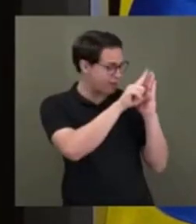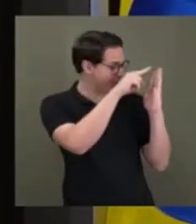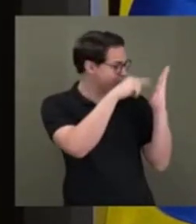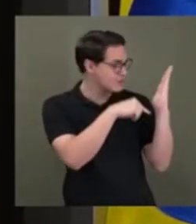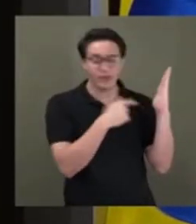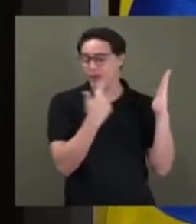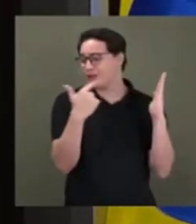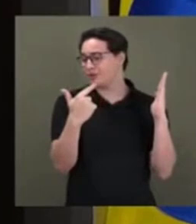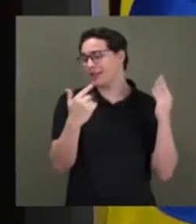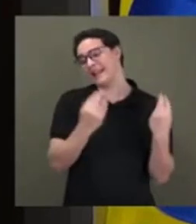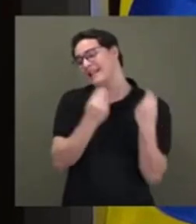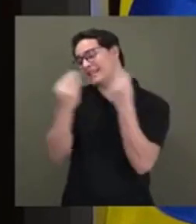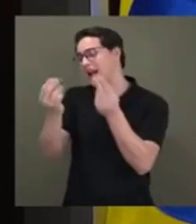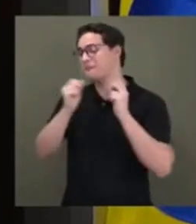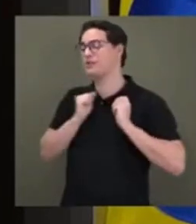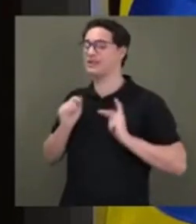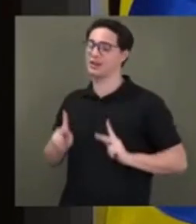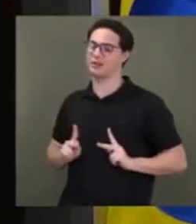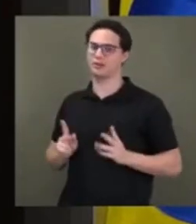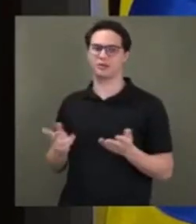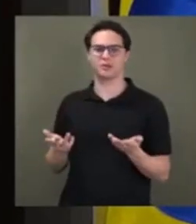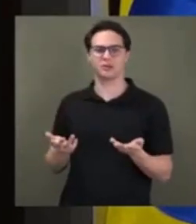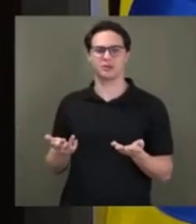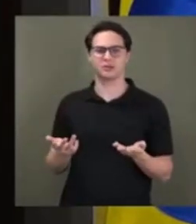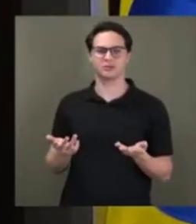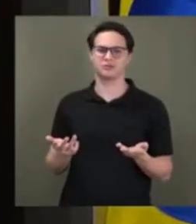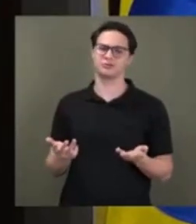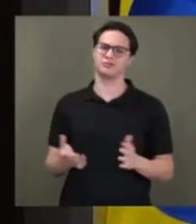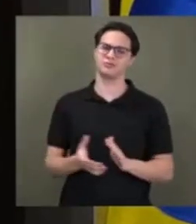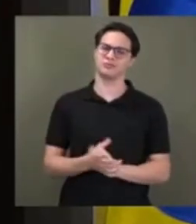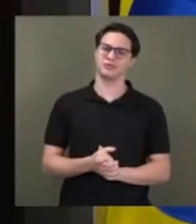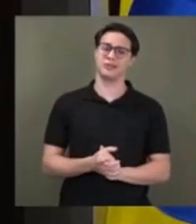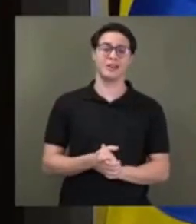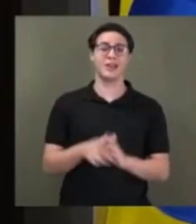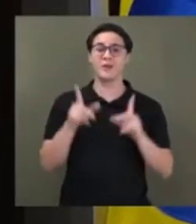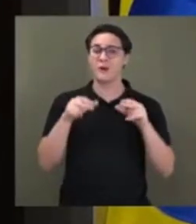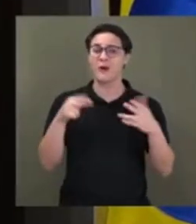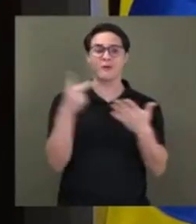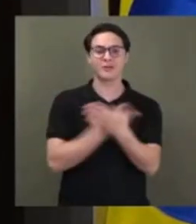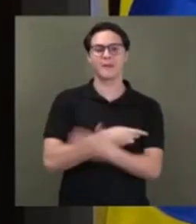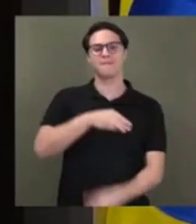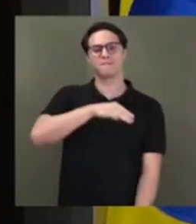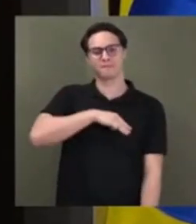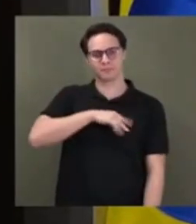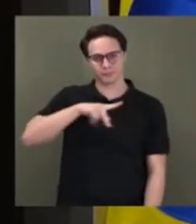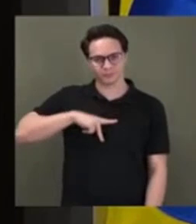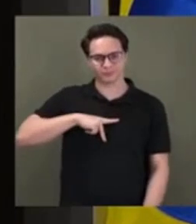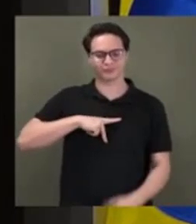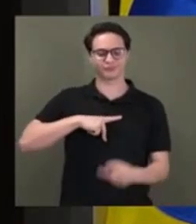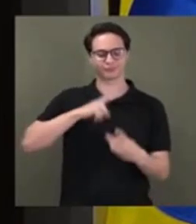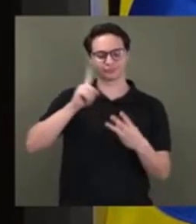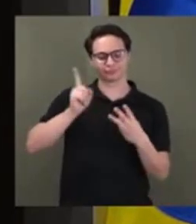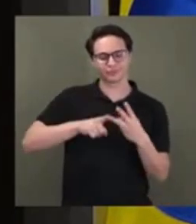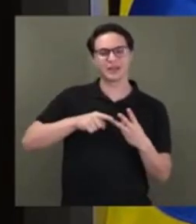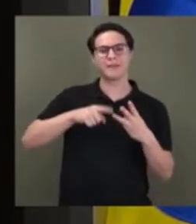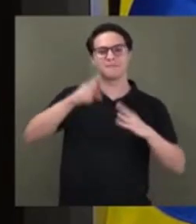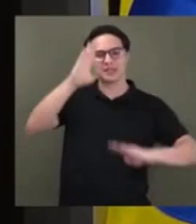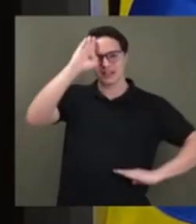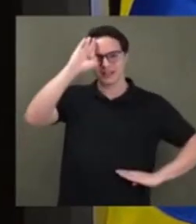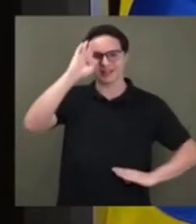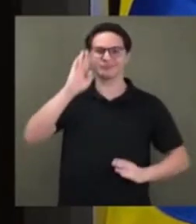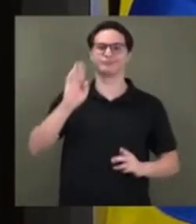punidos. O mesmo se dá em relação ao Ministério Público e o mesmo se dá em relação aos